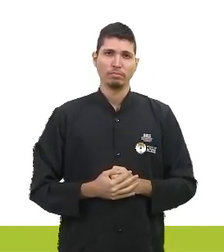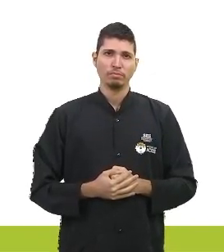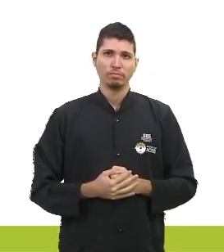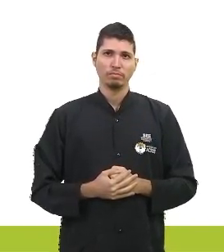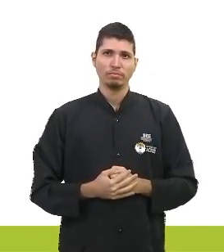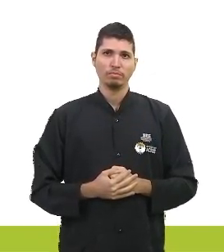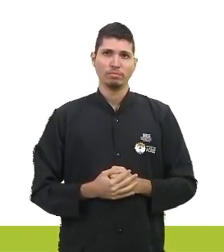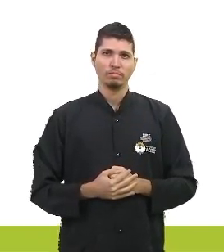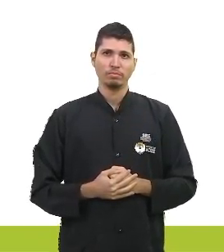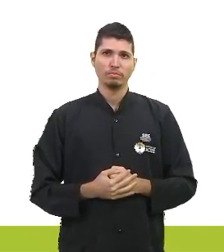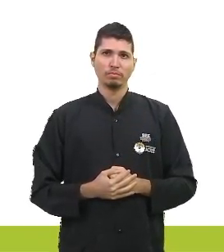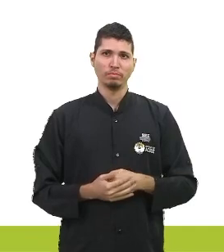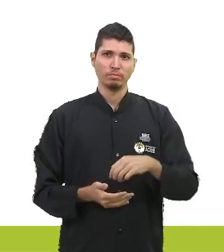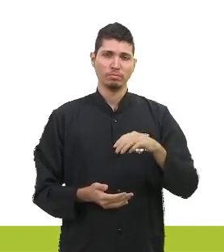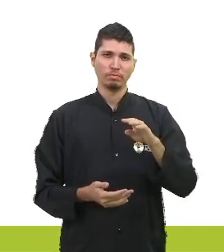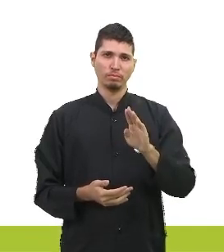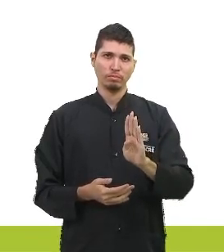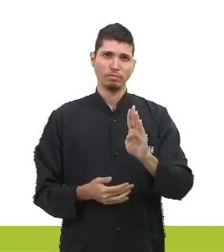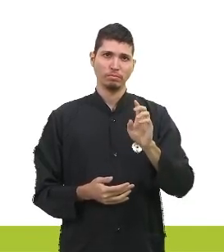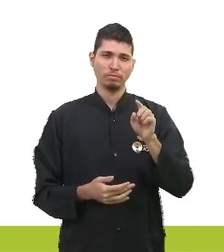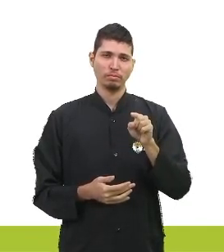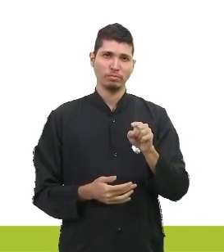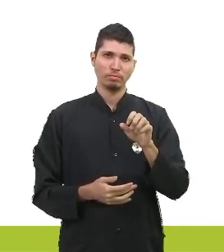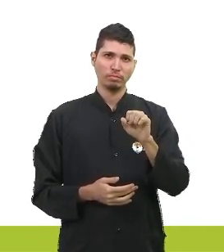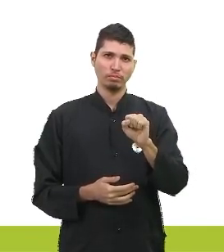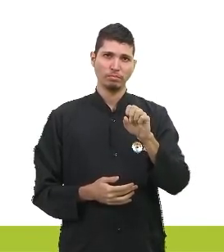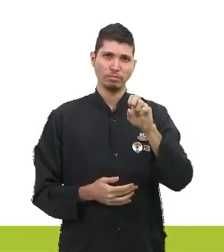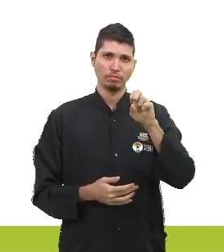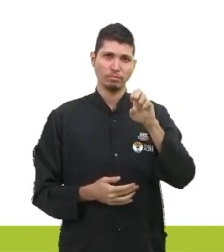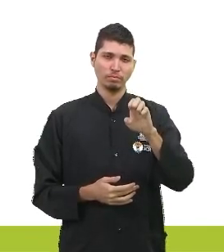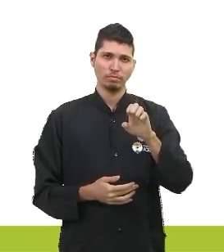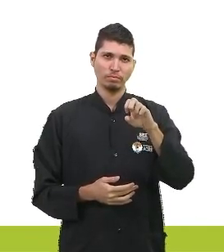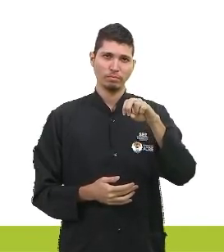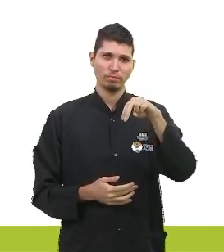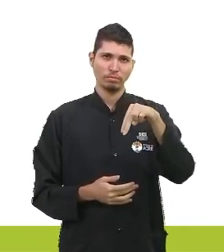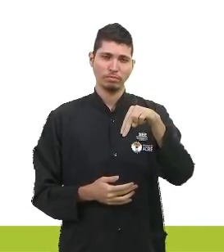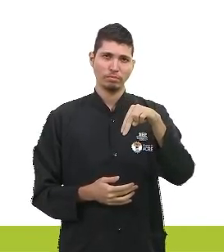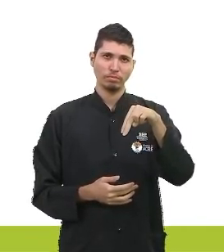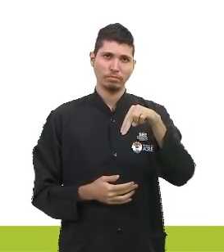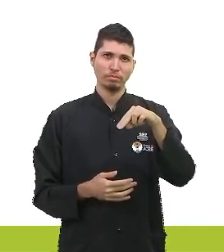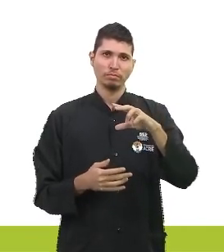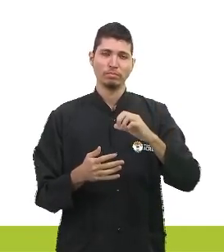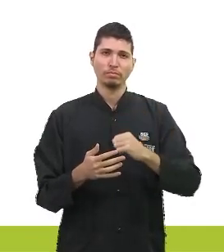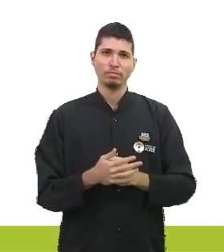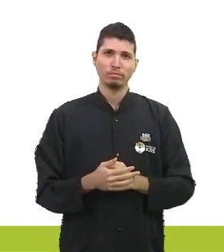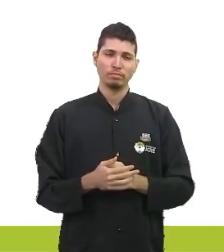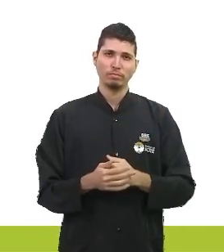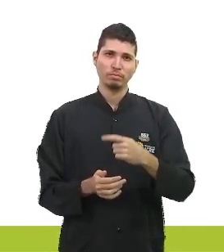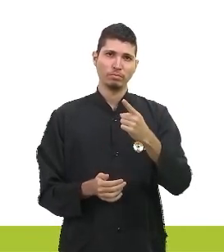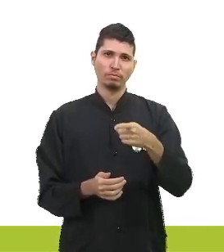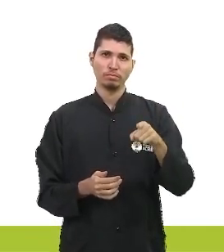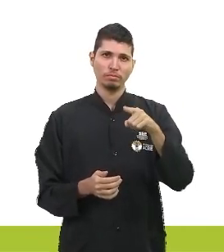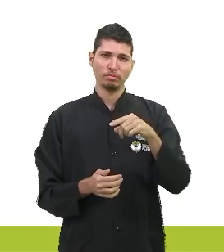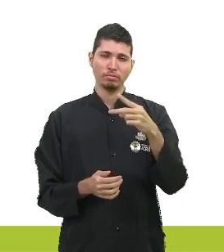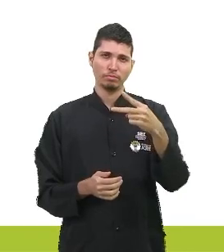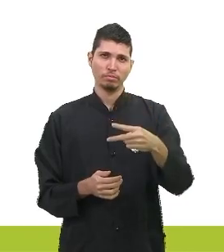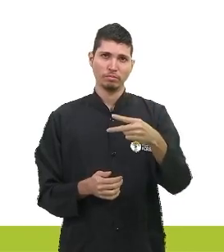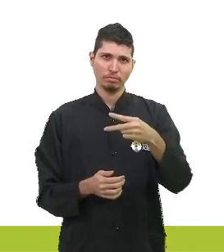B vezes seno de alfa é igual a